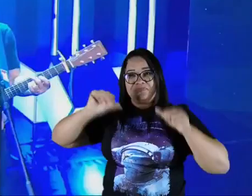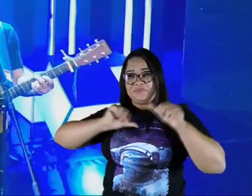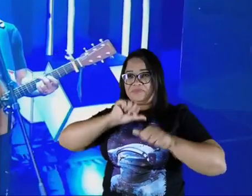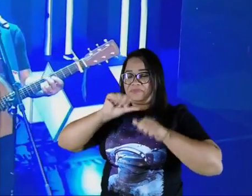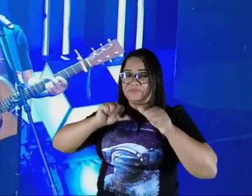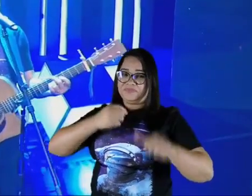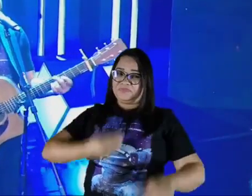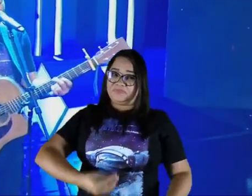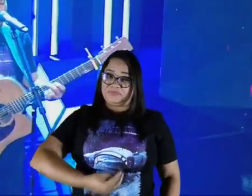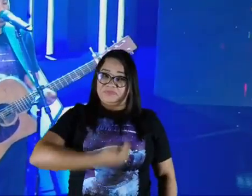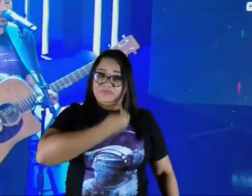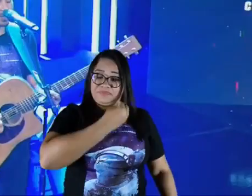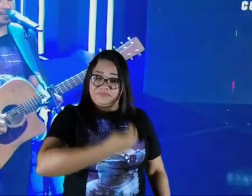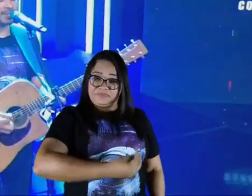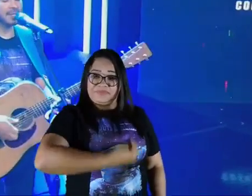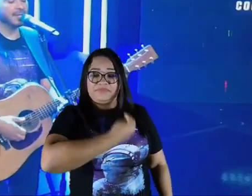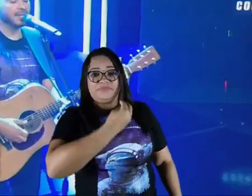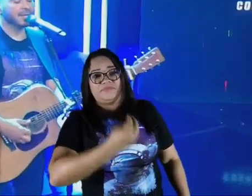mudança.